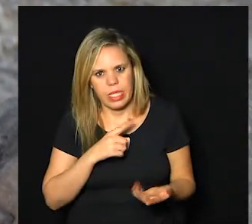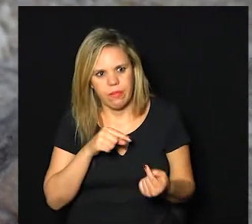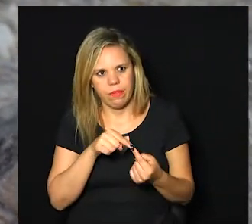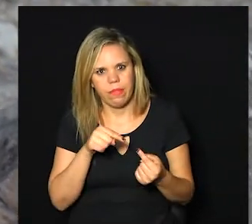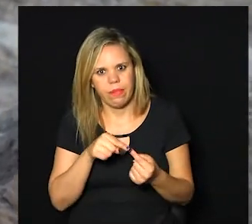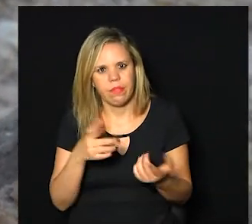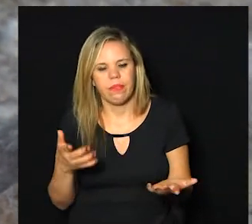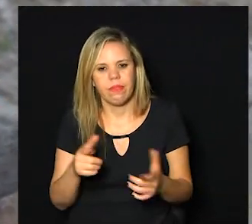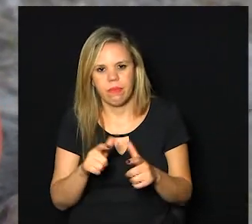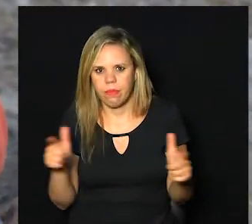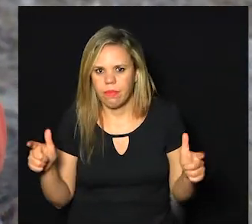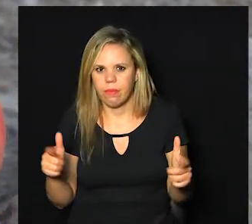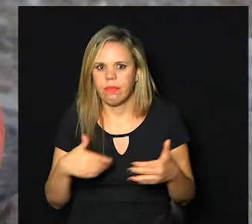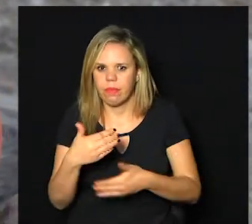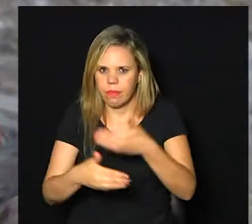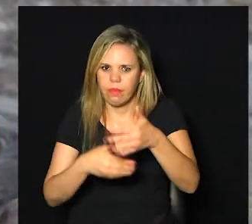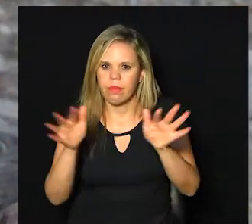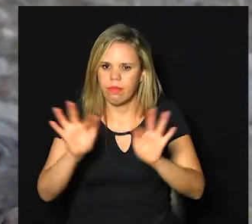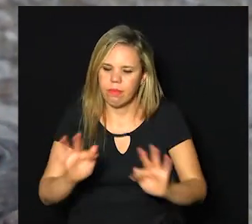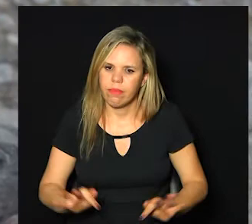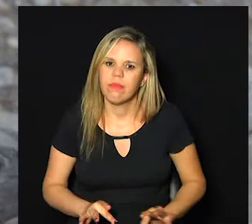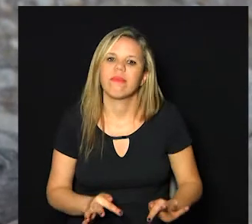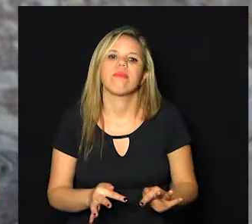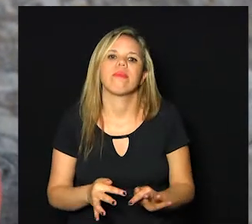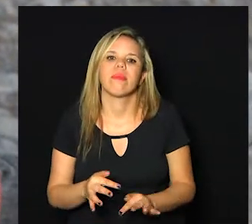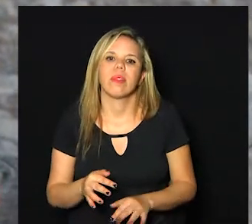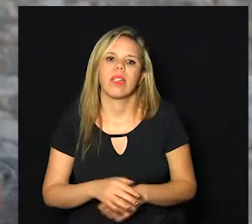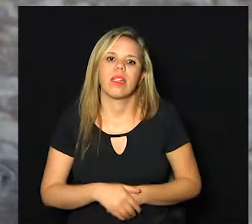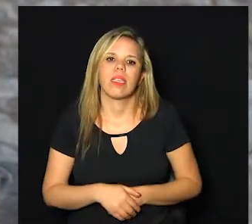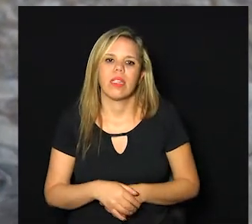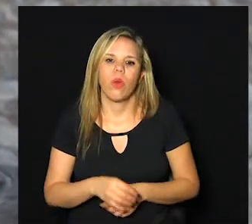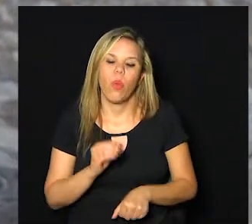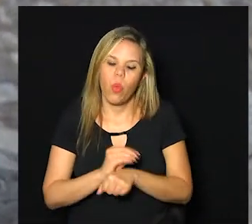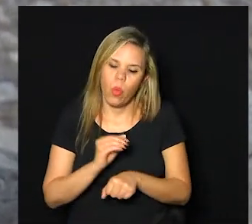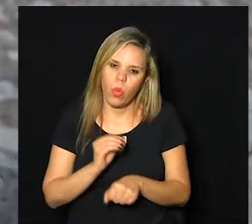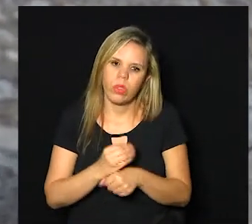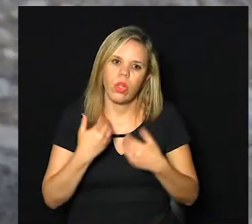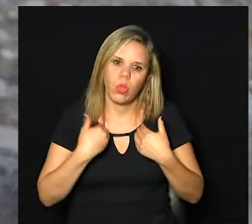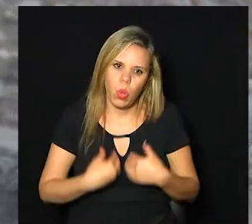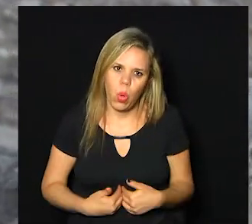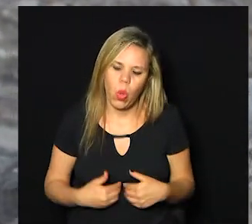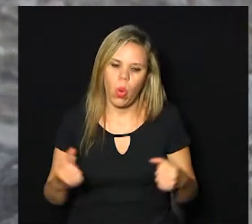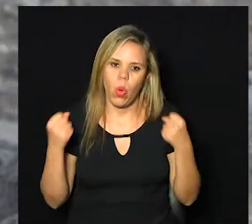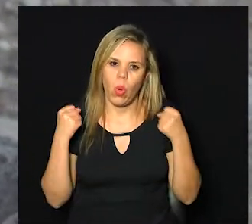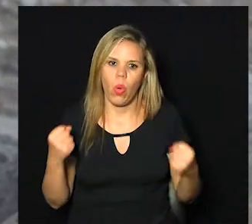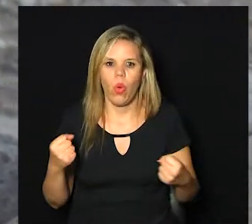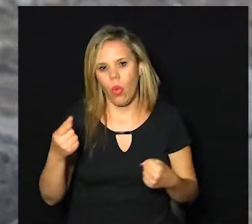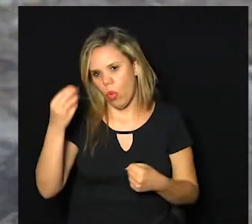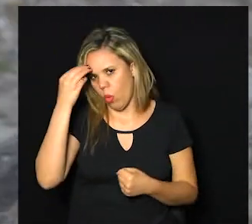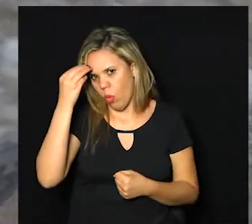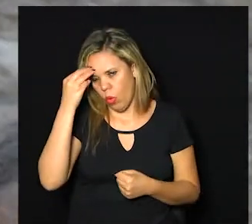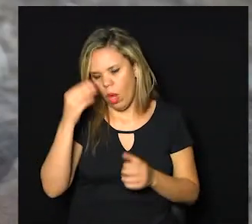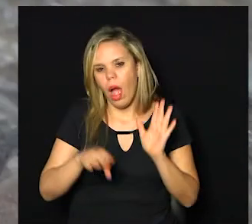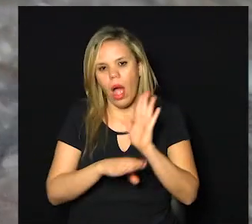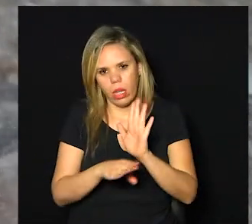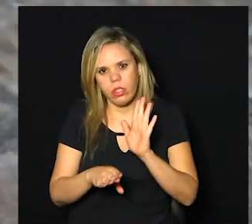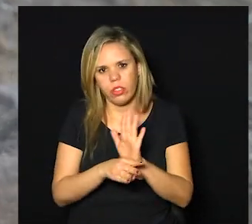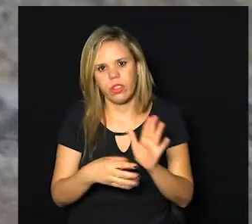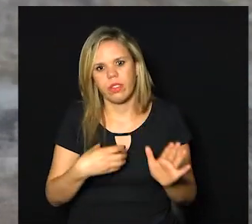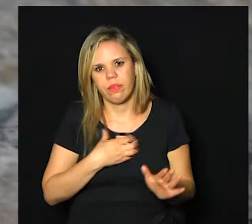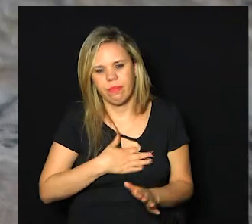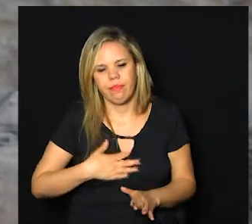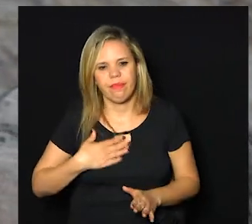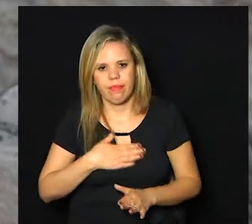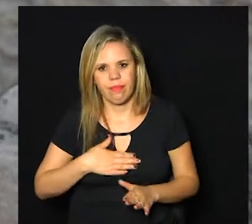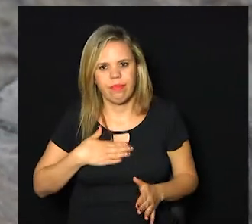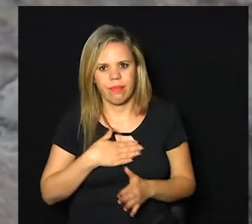tiver, maior é a tendência de eu estar feliz. Então, cuidar do corpo, cuidar da saúde física, cuidar da saúde mental, tudo isso vai te ajudando a ter sensação de